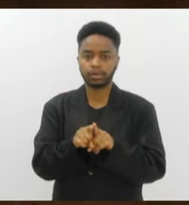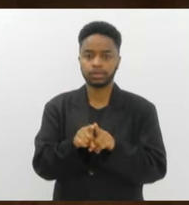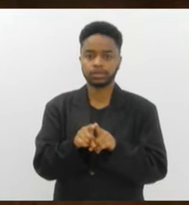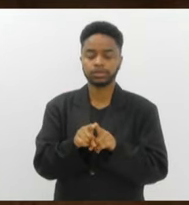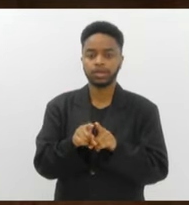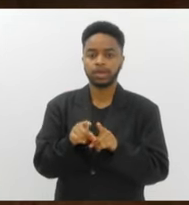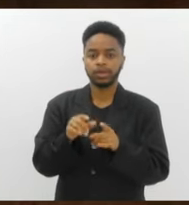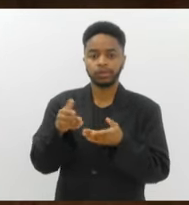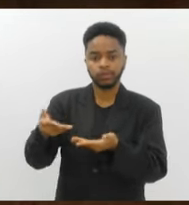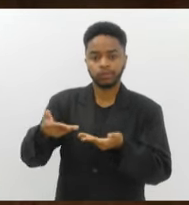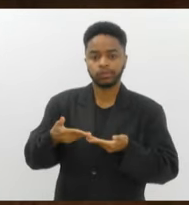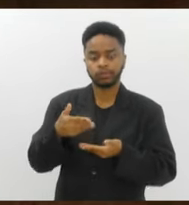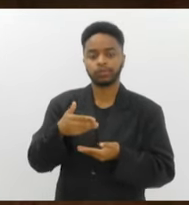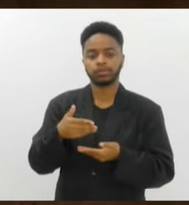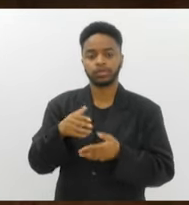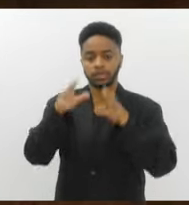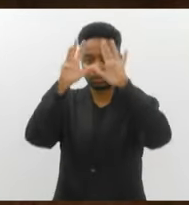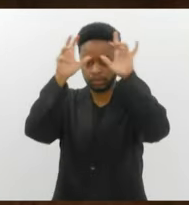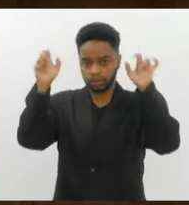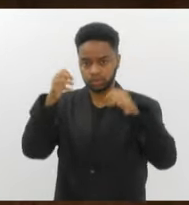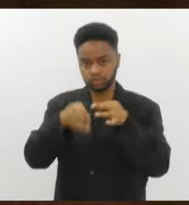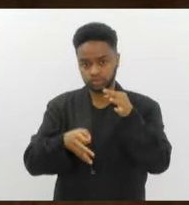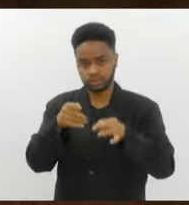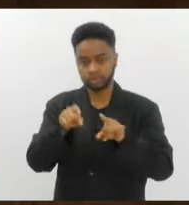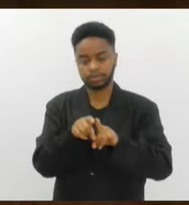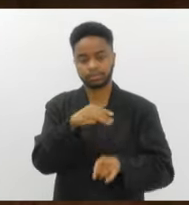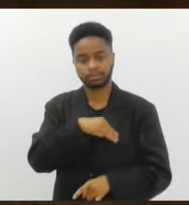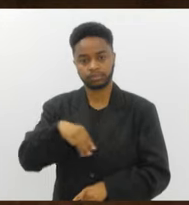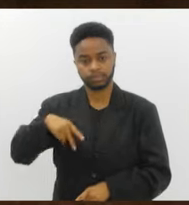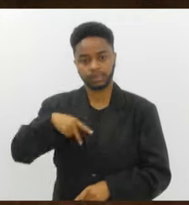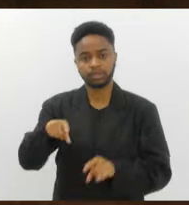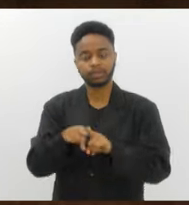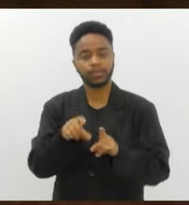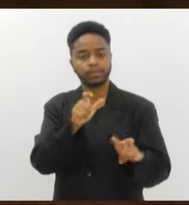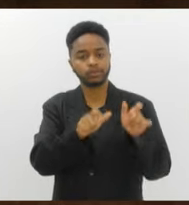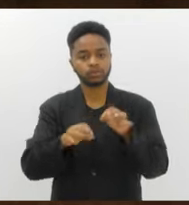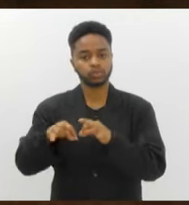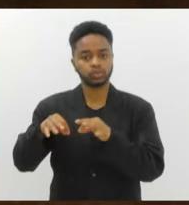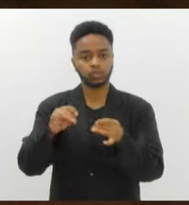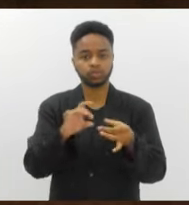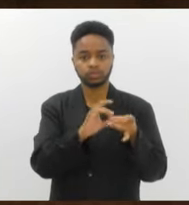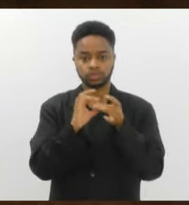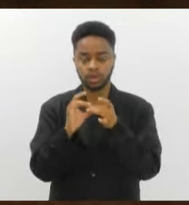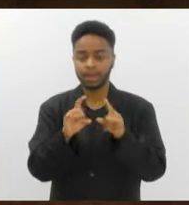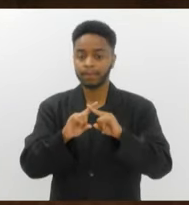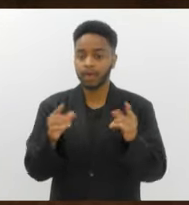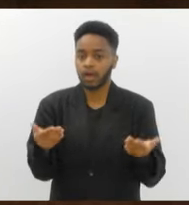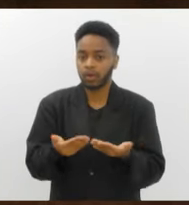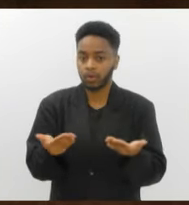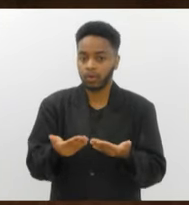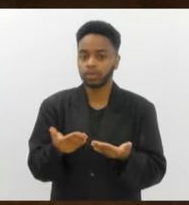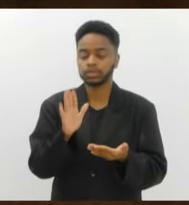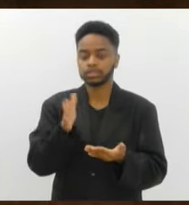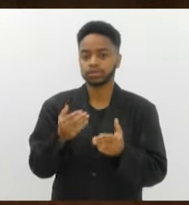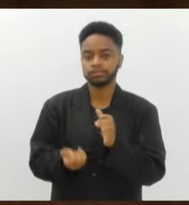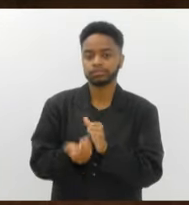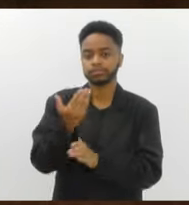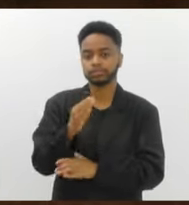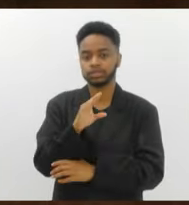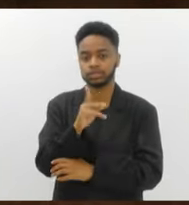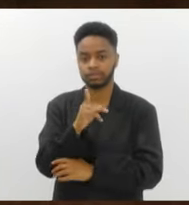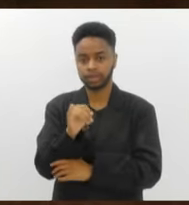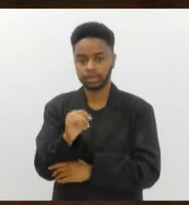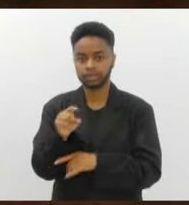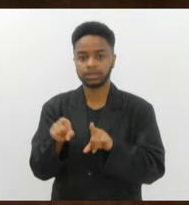de Justiça, Ministério Público, todos os personagens envolvidos, e hoje nós temos já temos instaurada a CPI e já